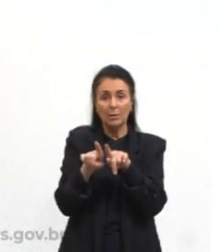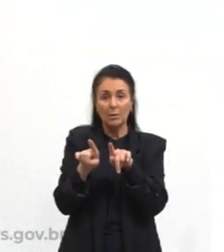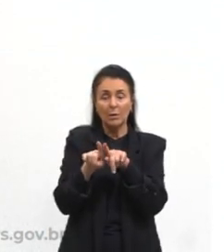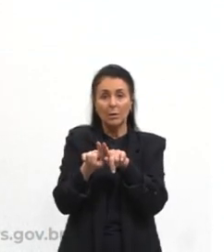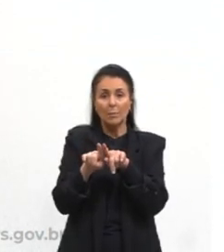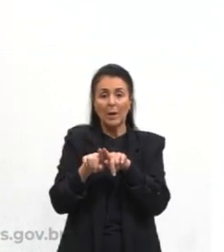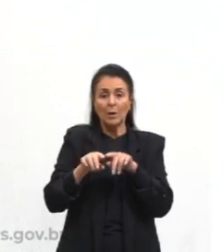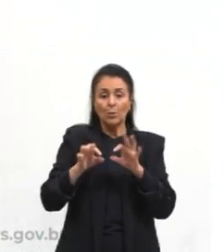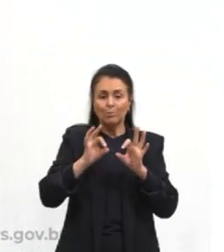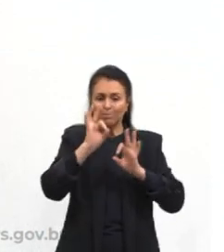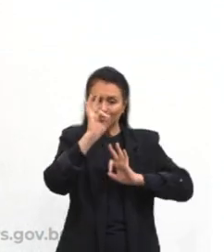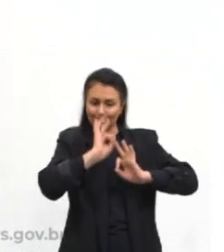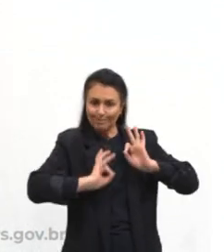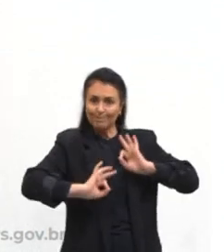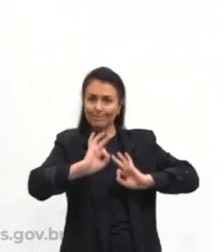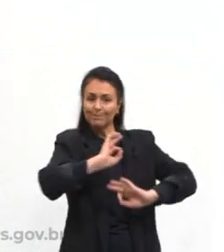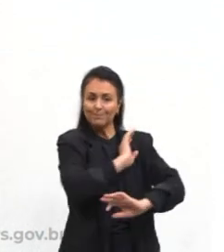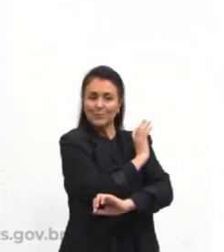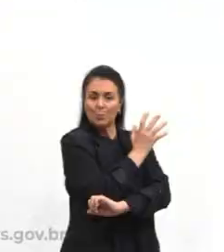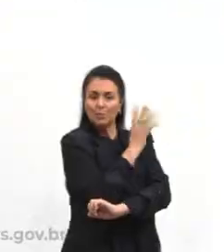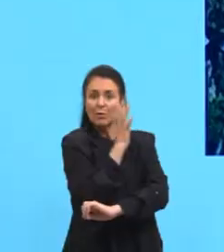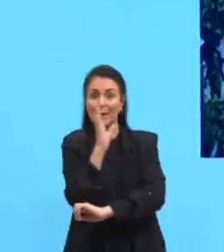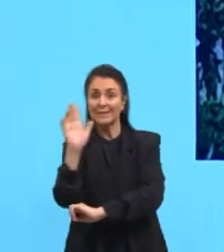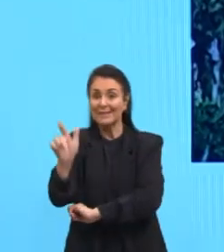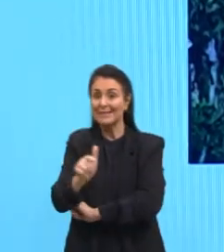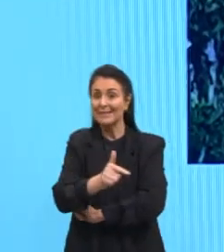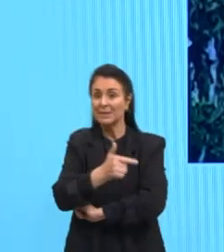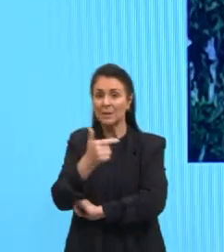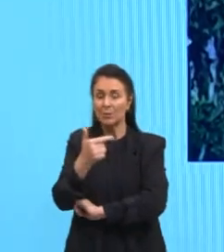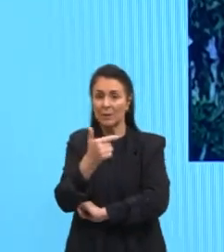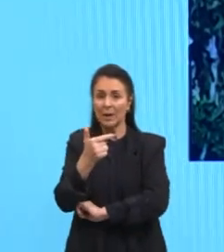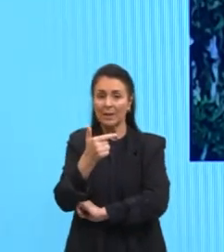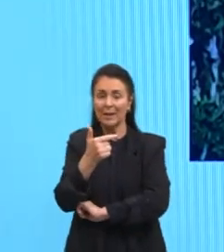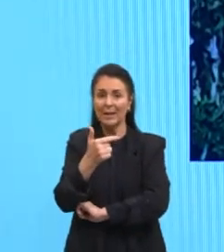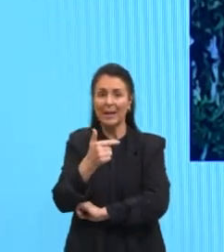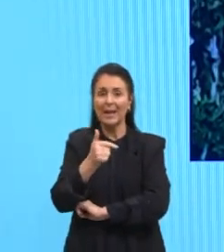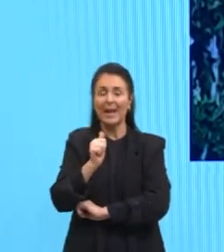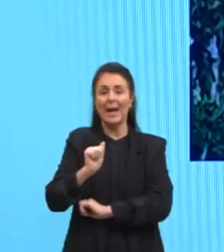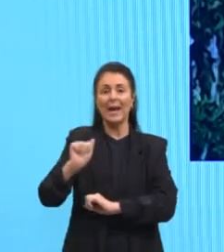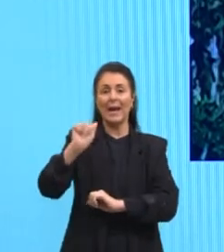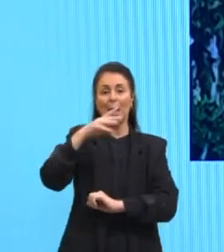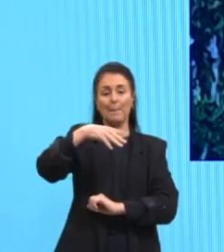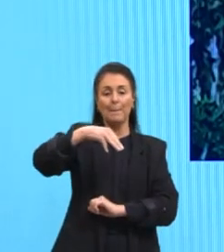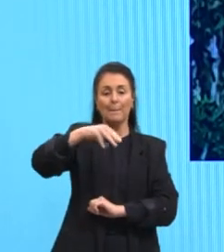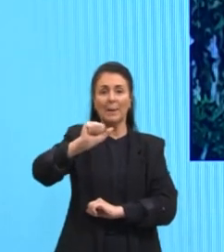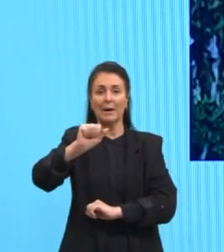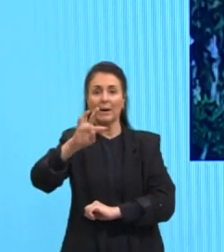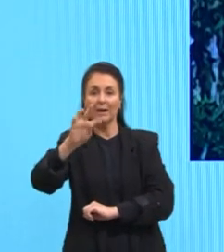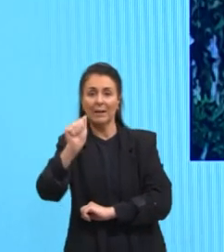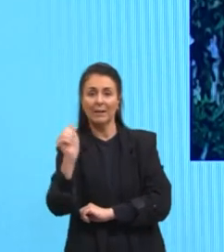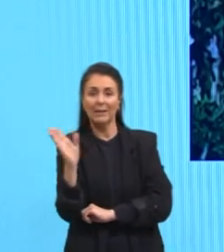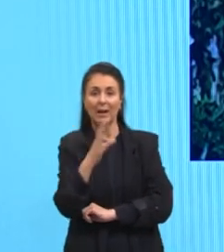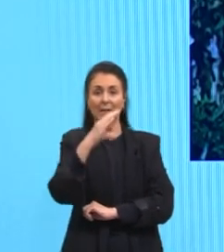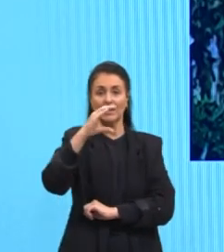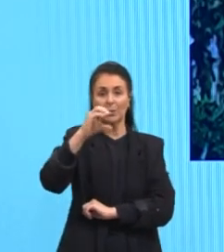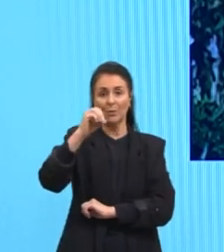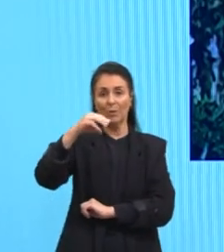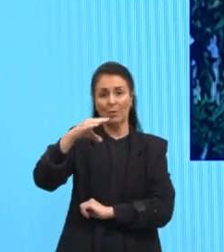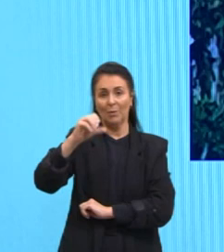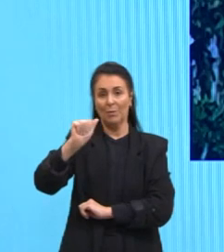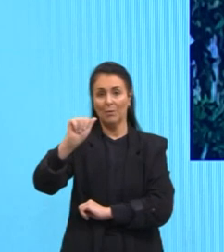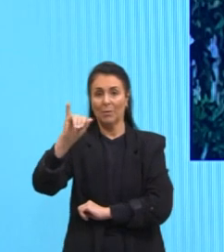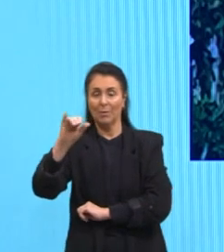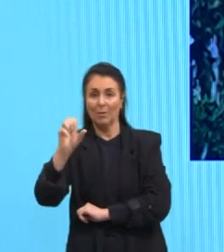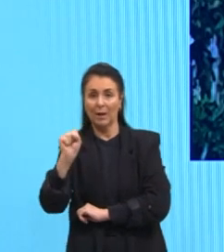formação é uma floresta sem secundária que a gente chama que a mata dos cocais certa mata dos cocais ficaram norte